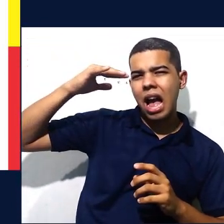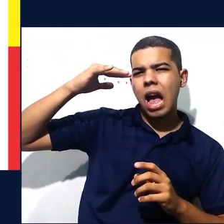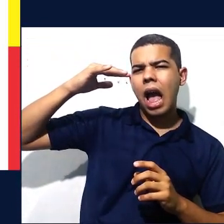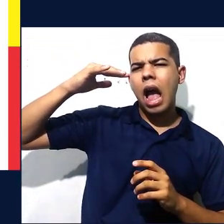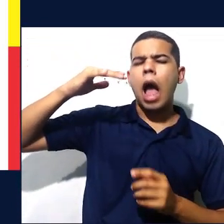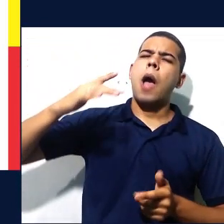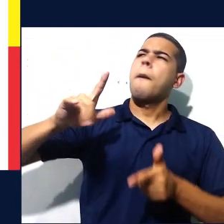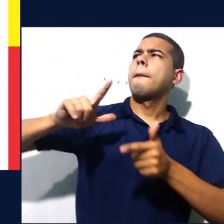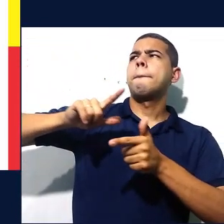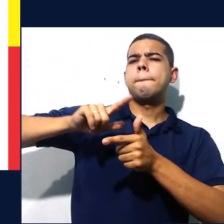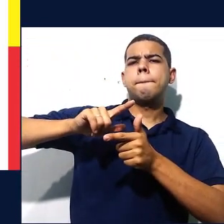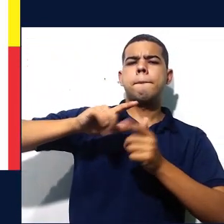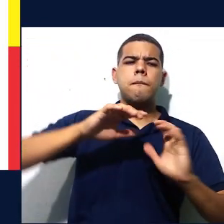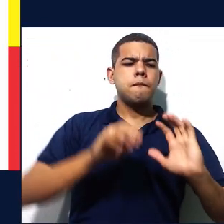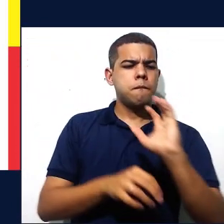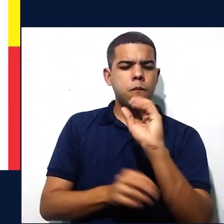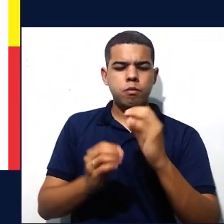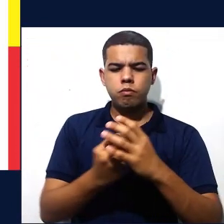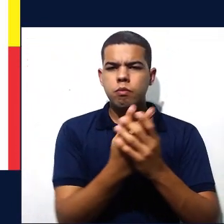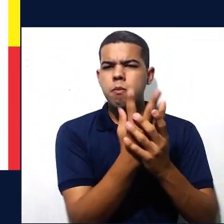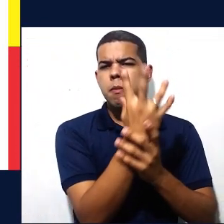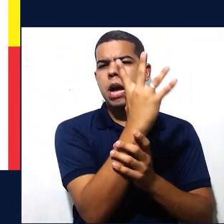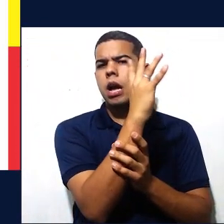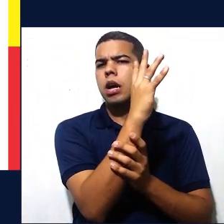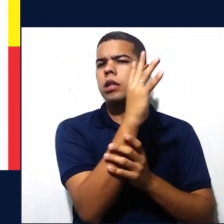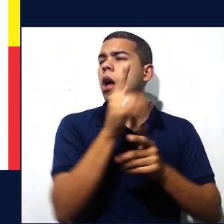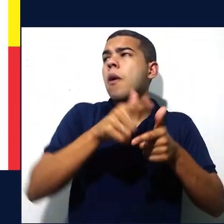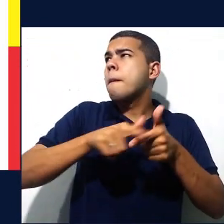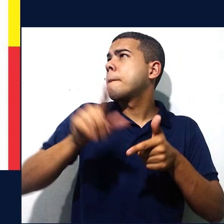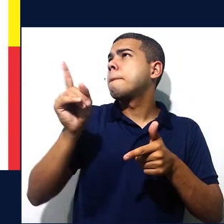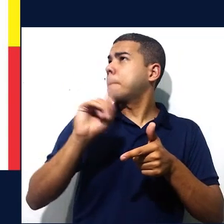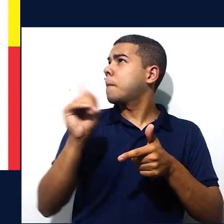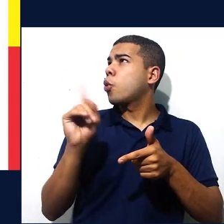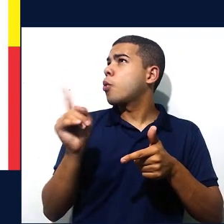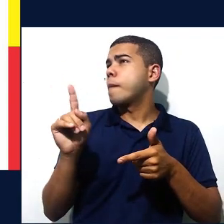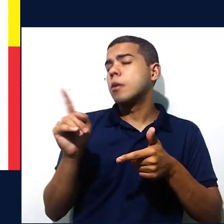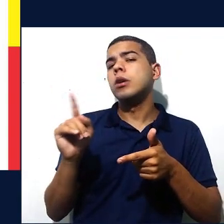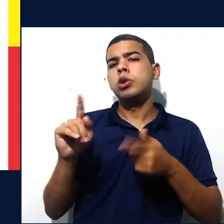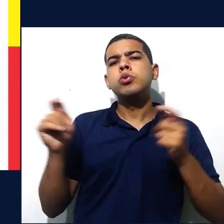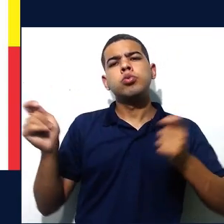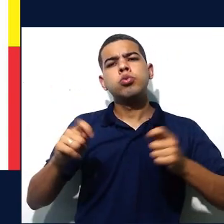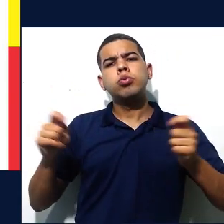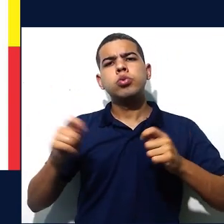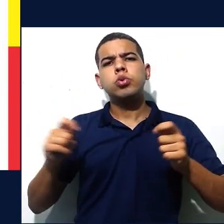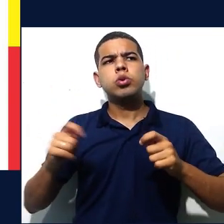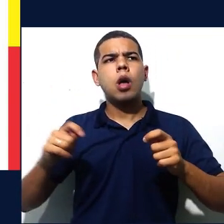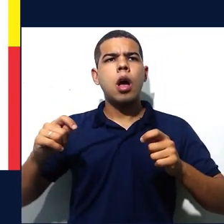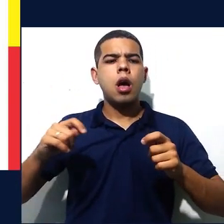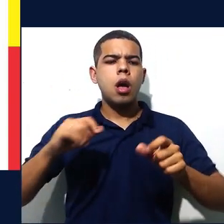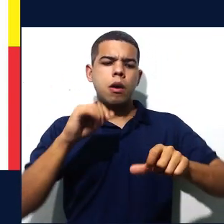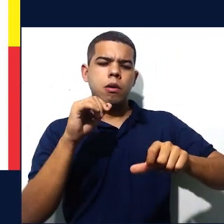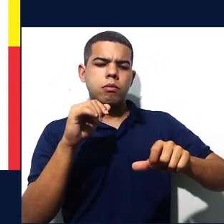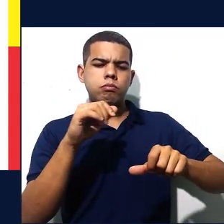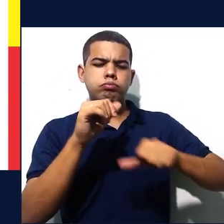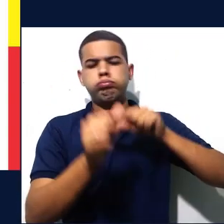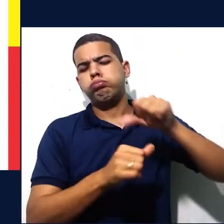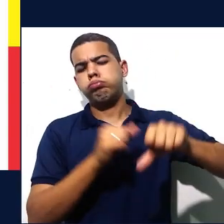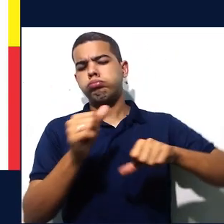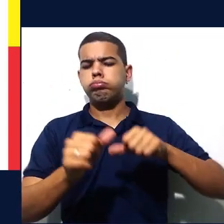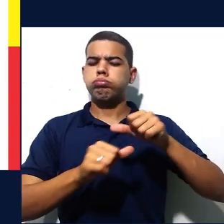prejudica o desenvolvimento de plantas, visto que não está associada a alteração no processo de